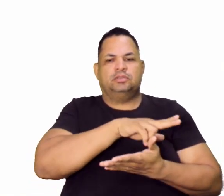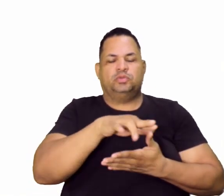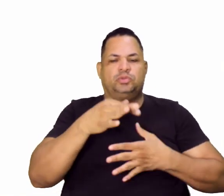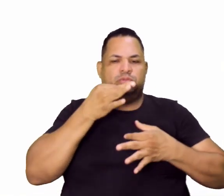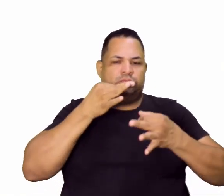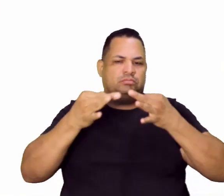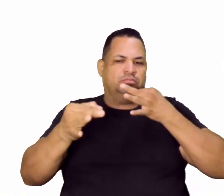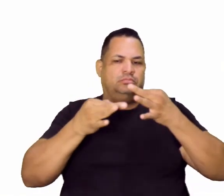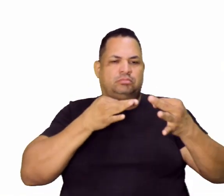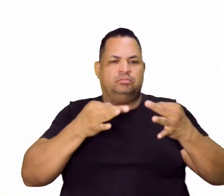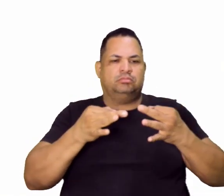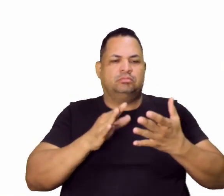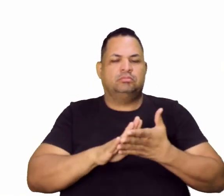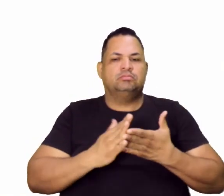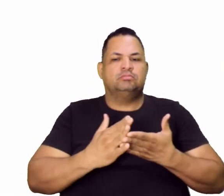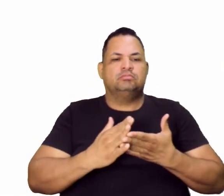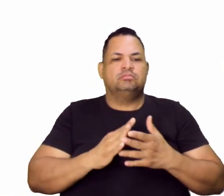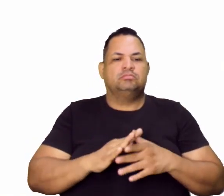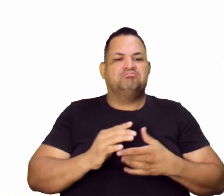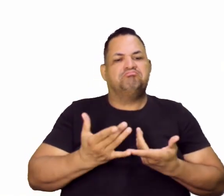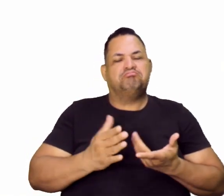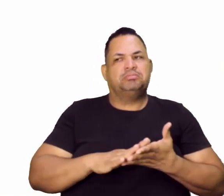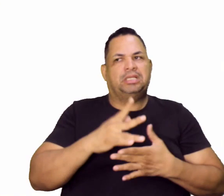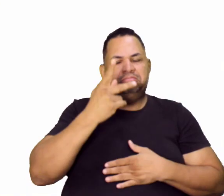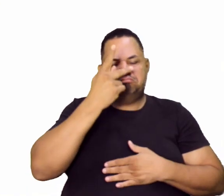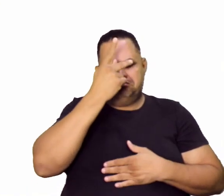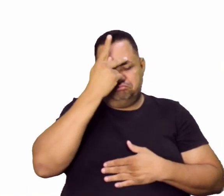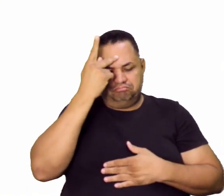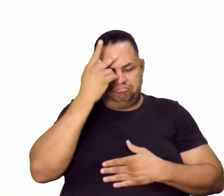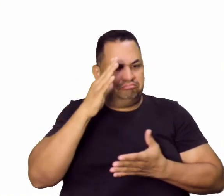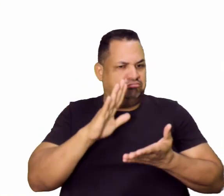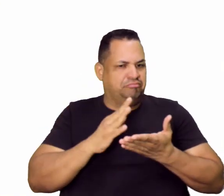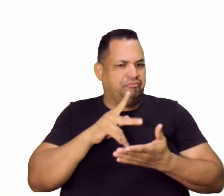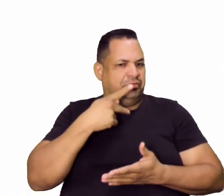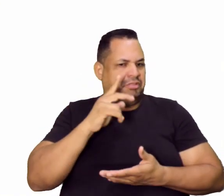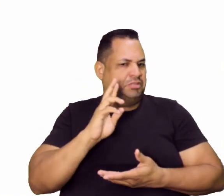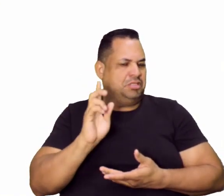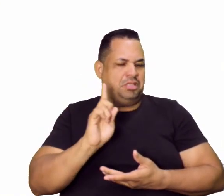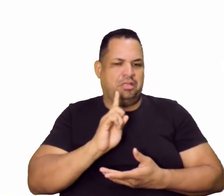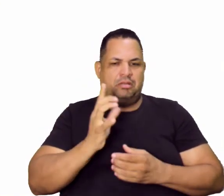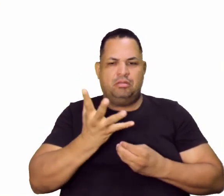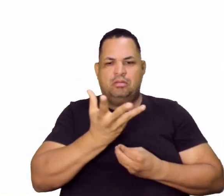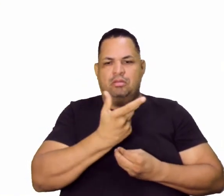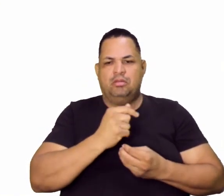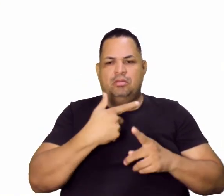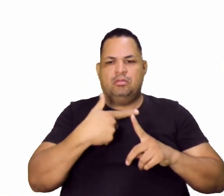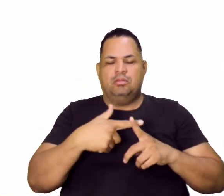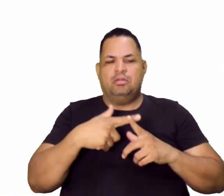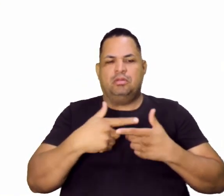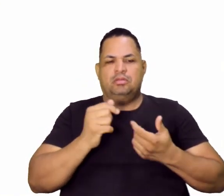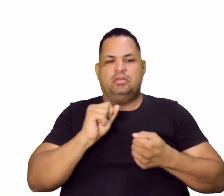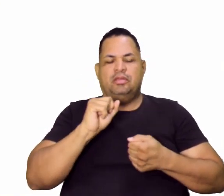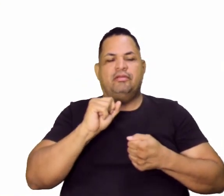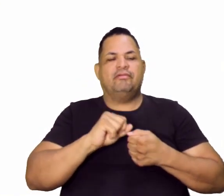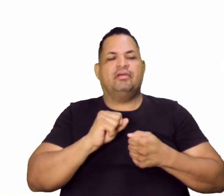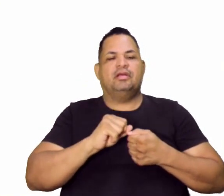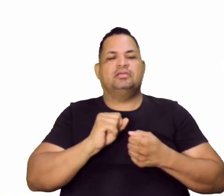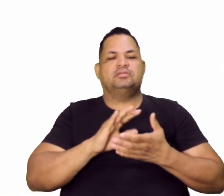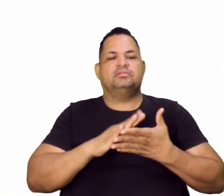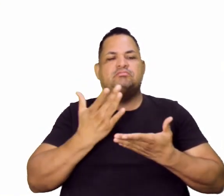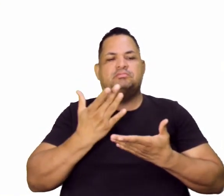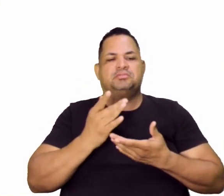diversidade de opiniões. Muitos não a consideram arte, por ser facilmente produzida e